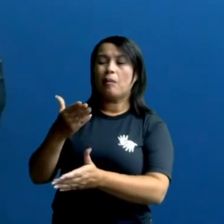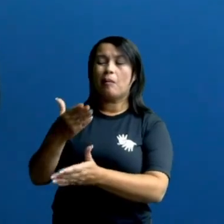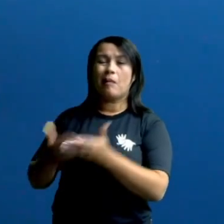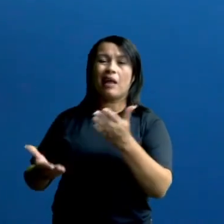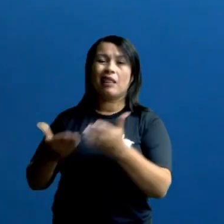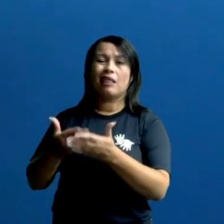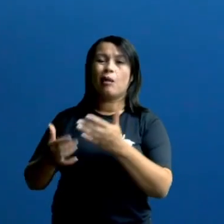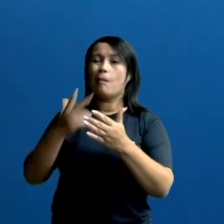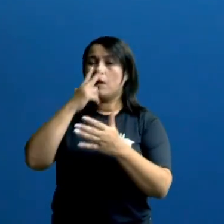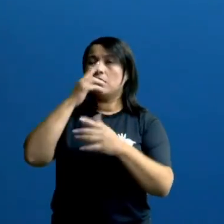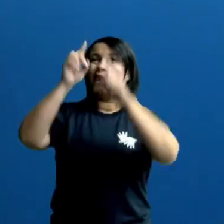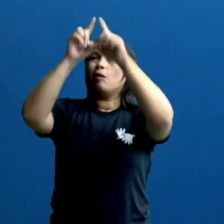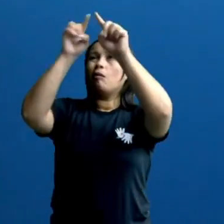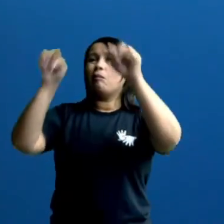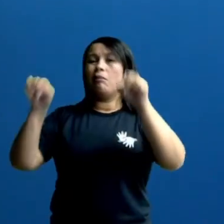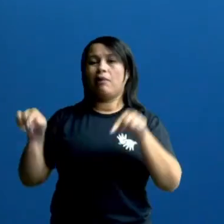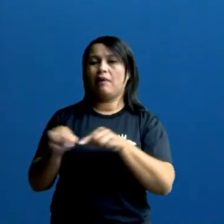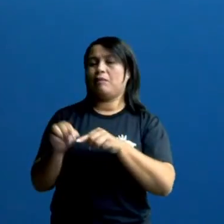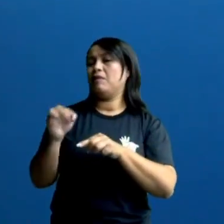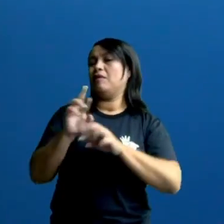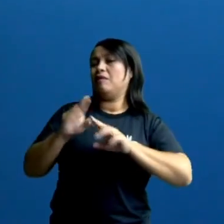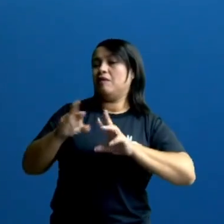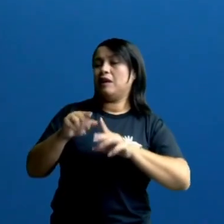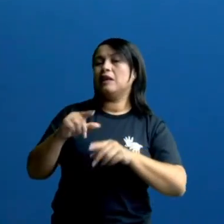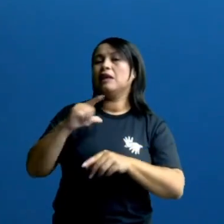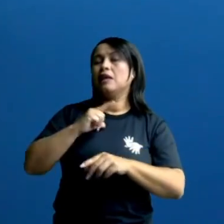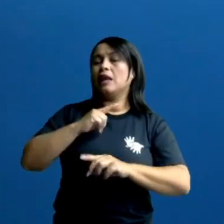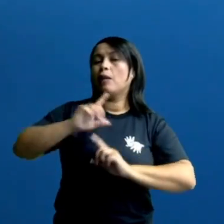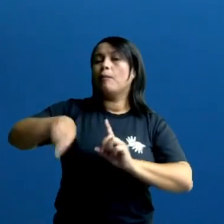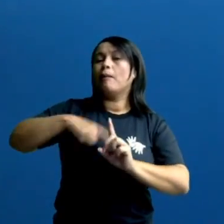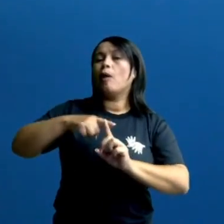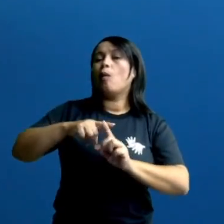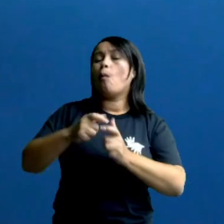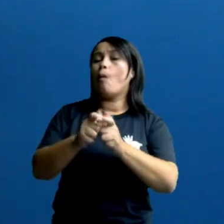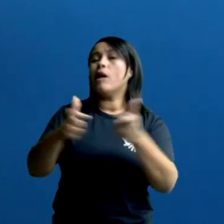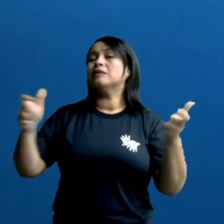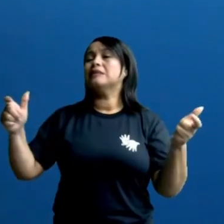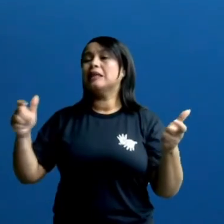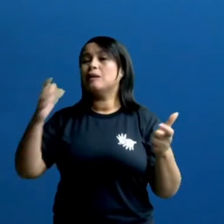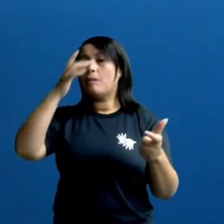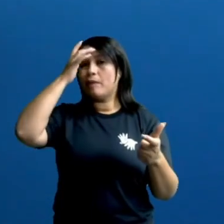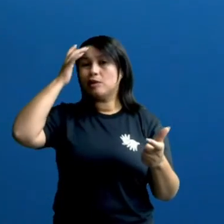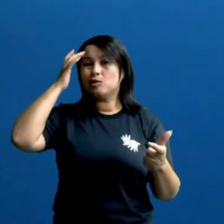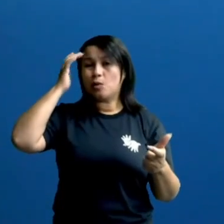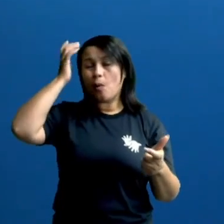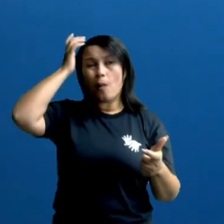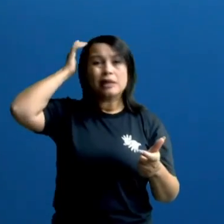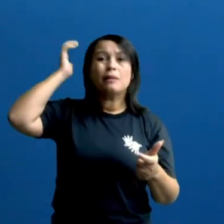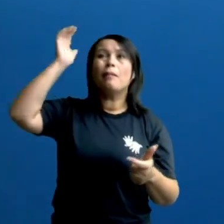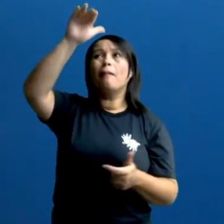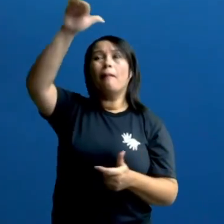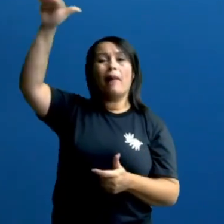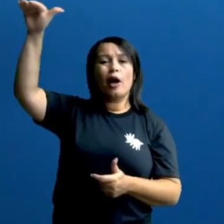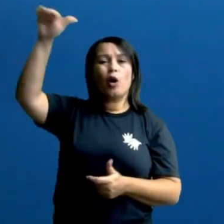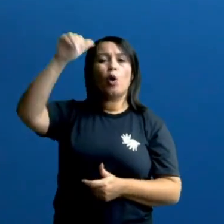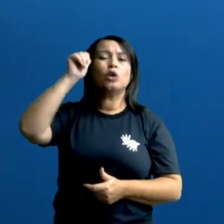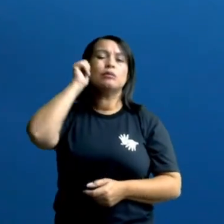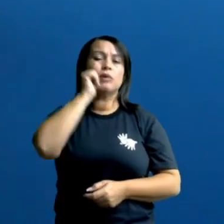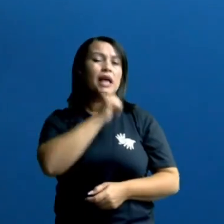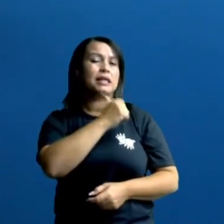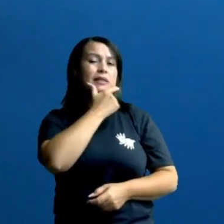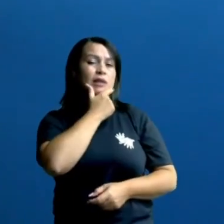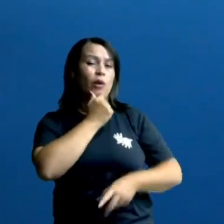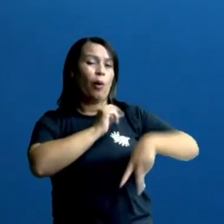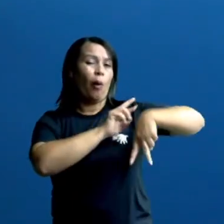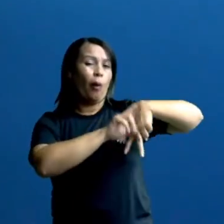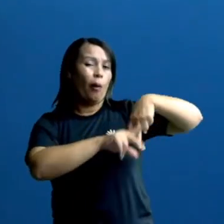uma pirâmide. A gente tem uma maior quantidade de adultos, né? Tanto do sexo masculino quanto